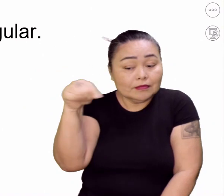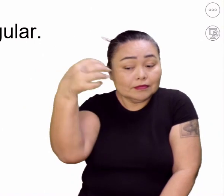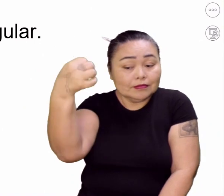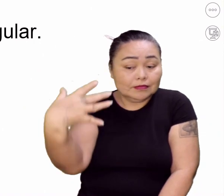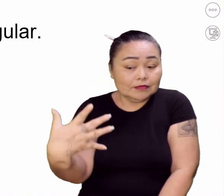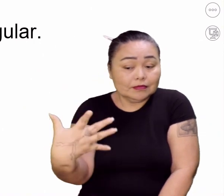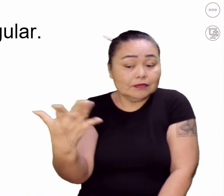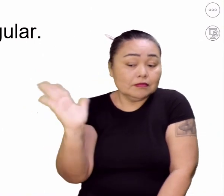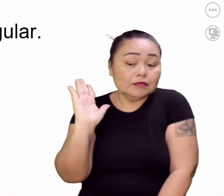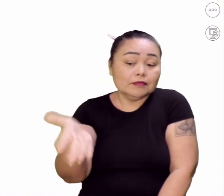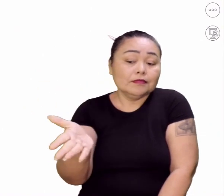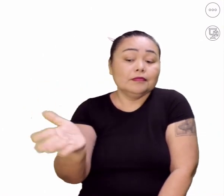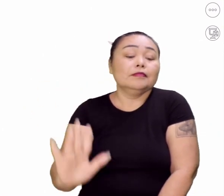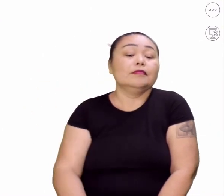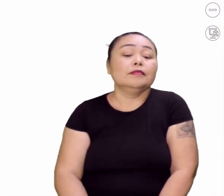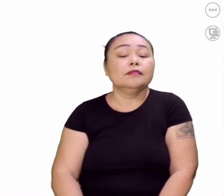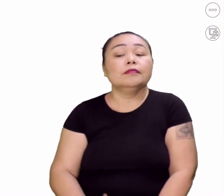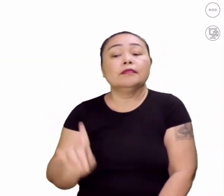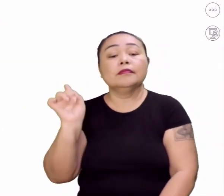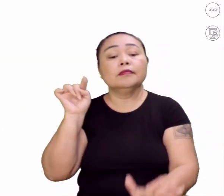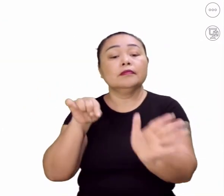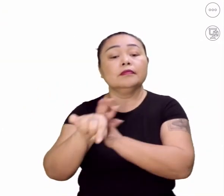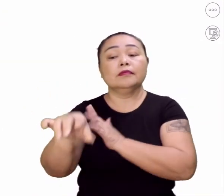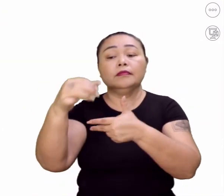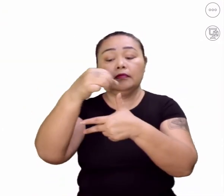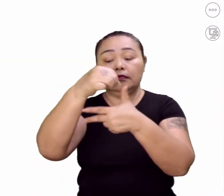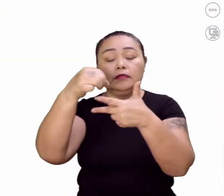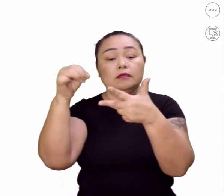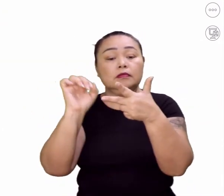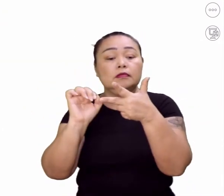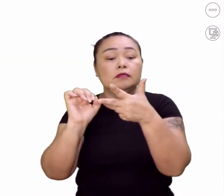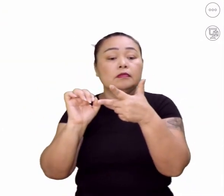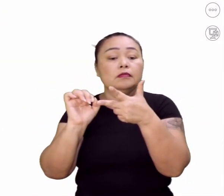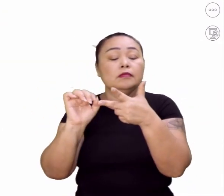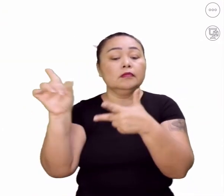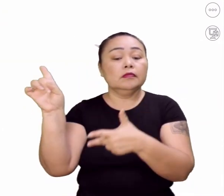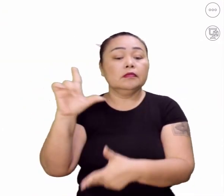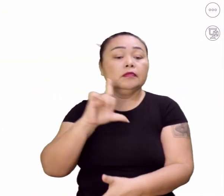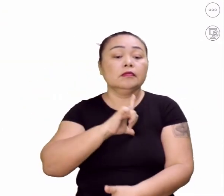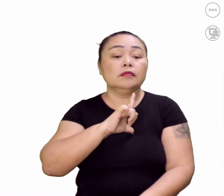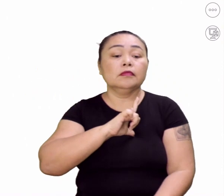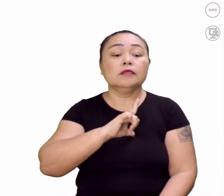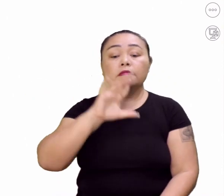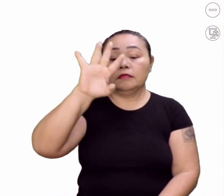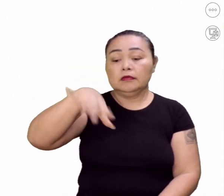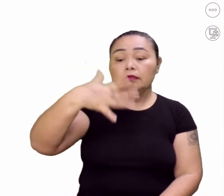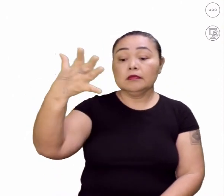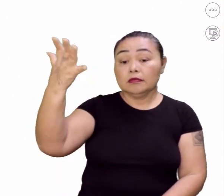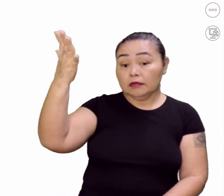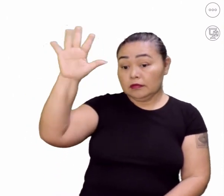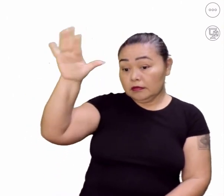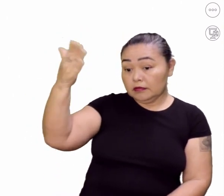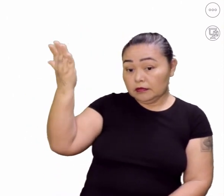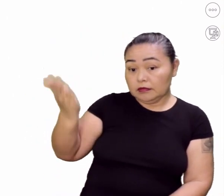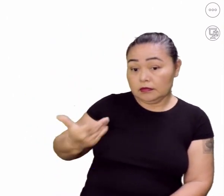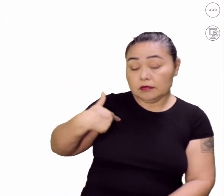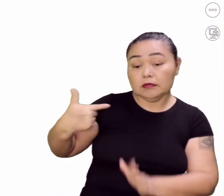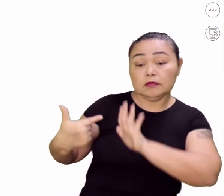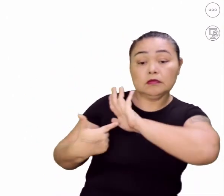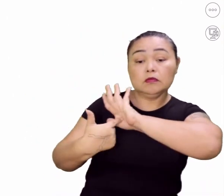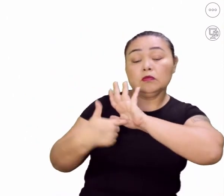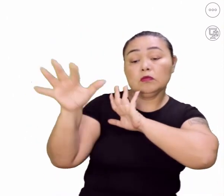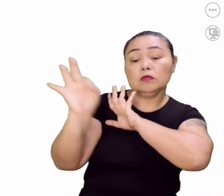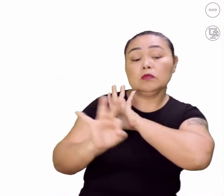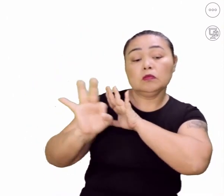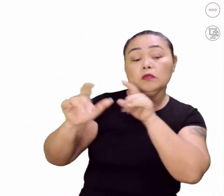isso? Já foi. Beleza, então vamos para uma questão de Enem. E aí nós temos o quadro abaixo, que nos mostra a taxa de